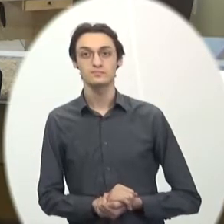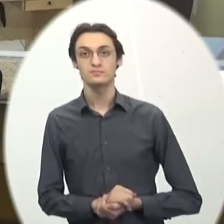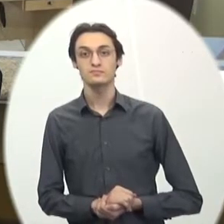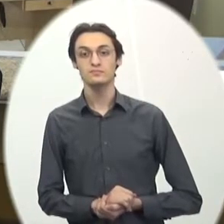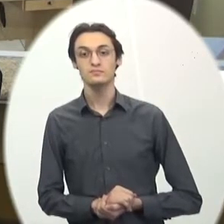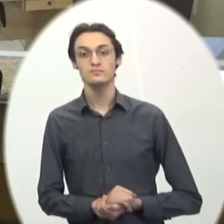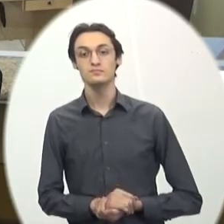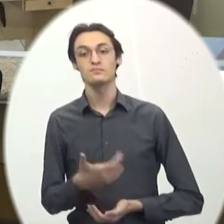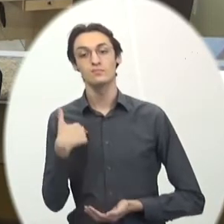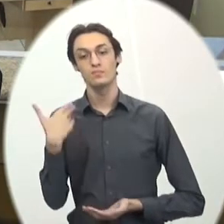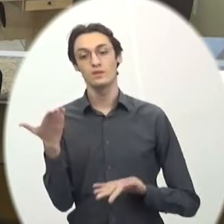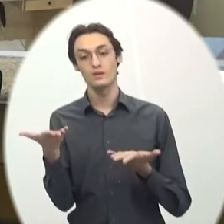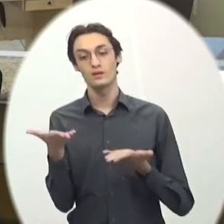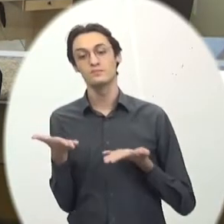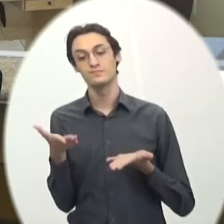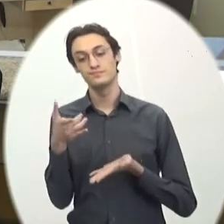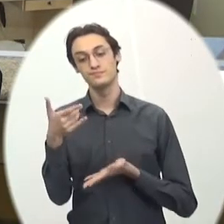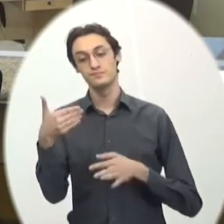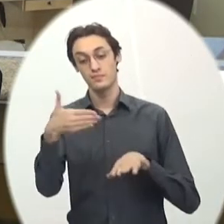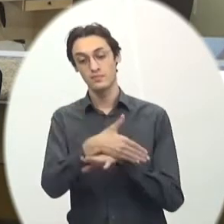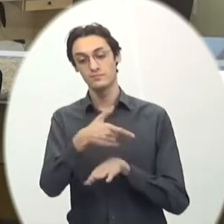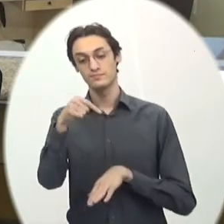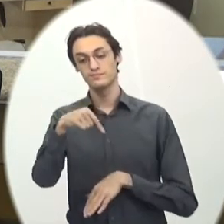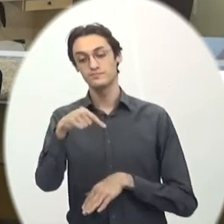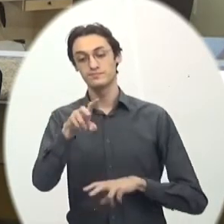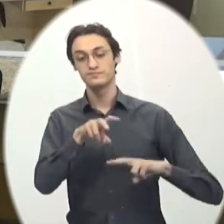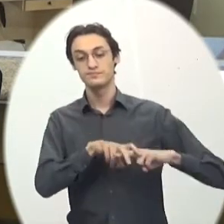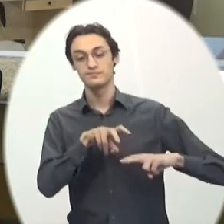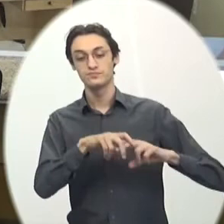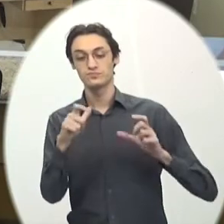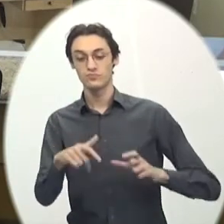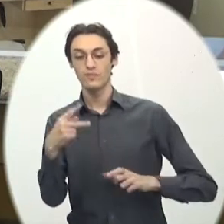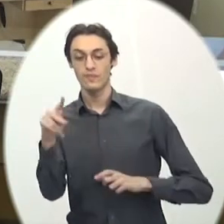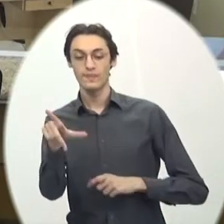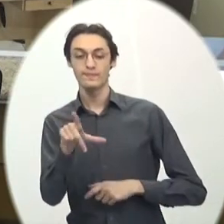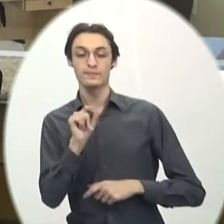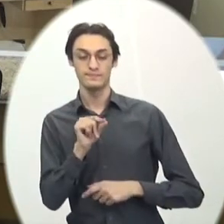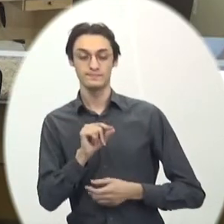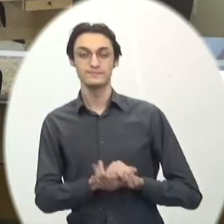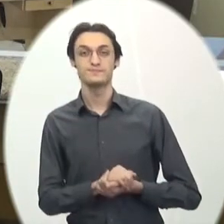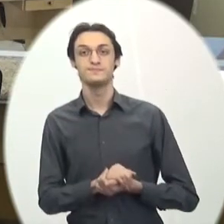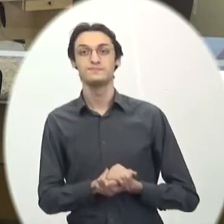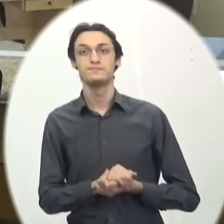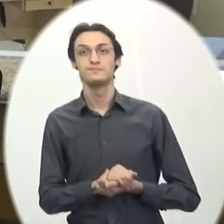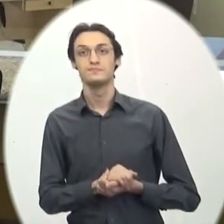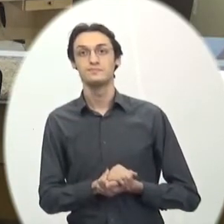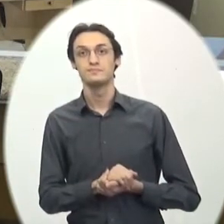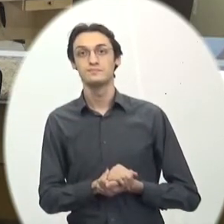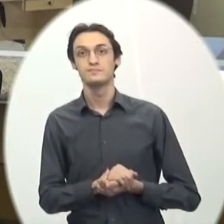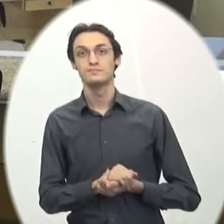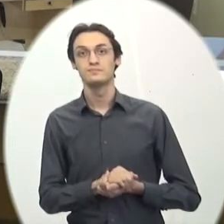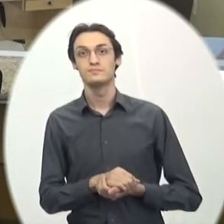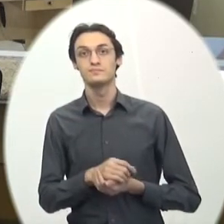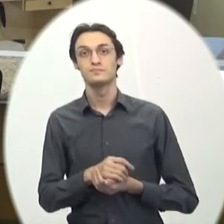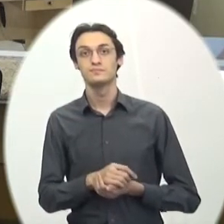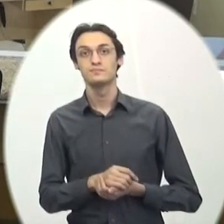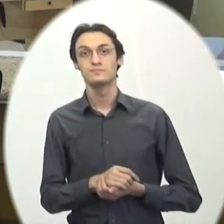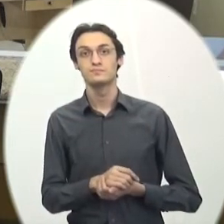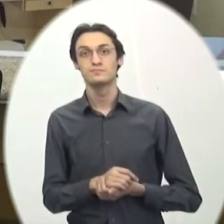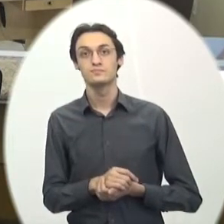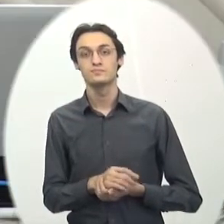Dessa forma, solicitamos para que adentre ao plenário e tome assento no lugar a ele reservado, o doutor Vanderlei.